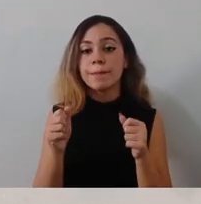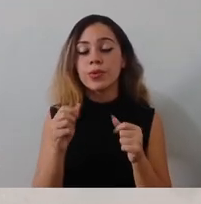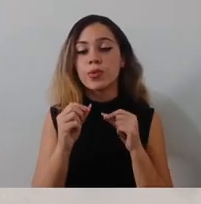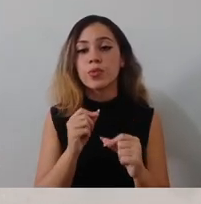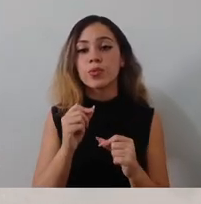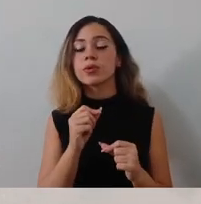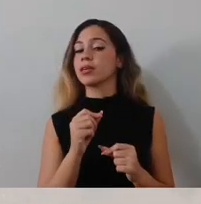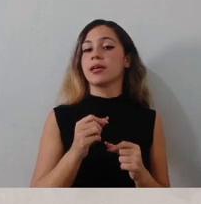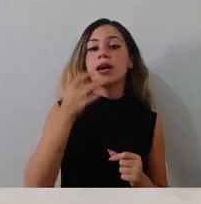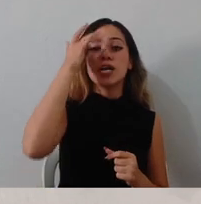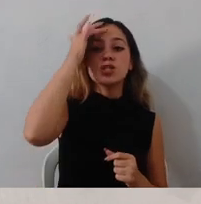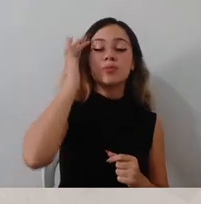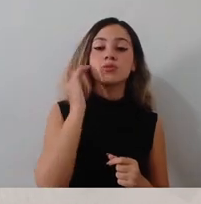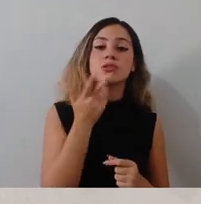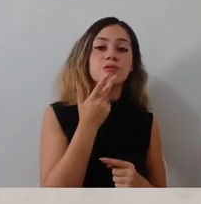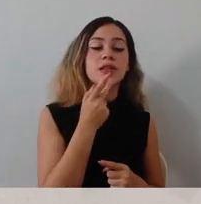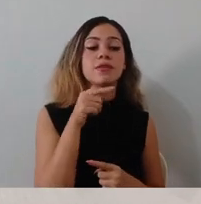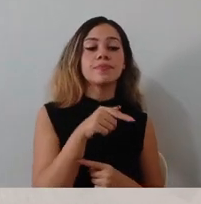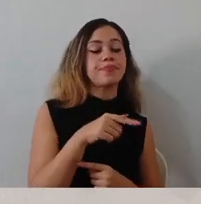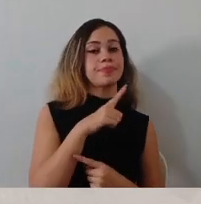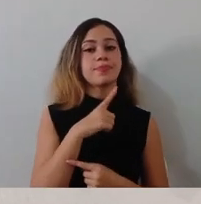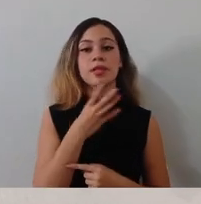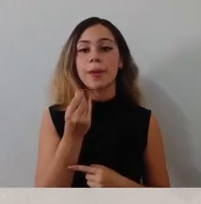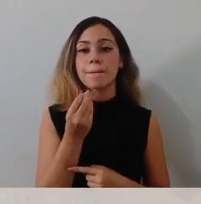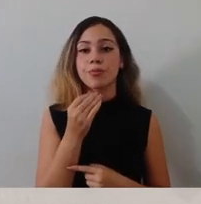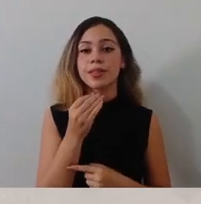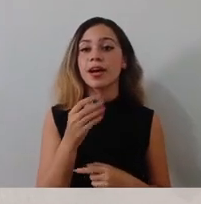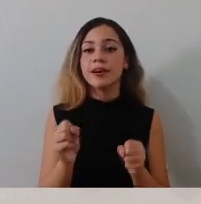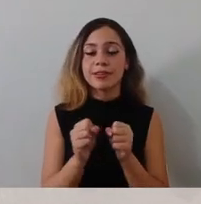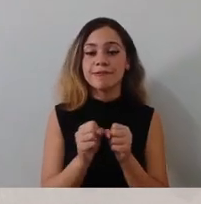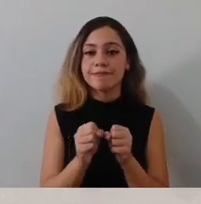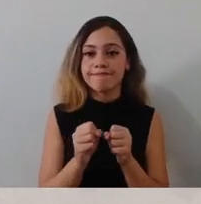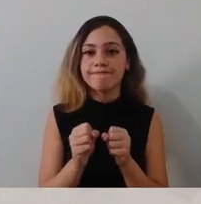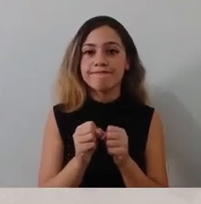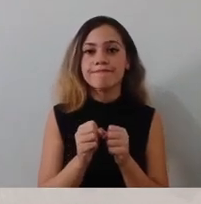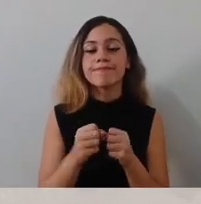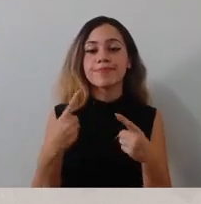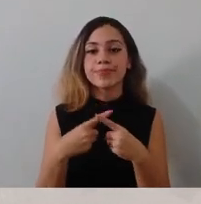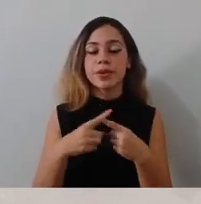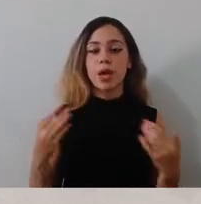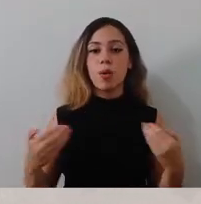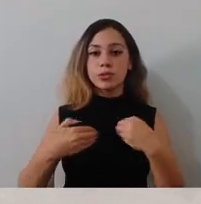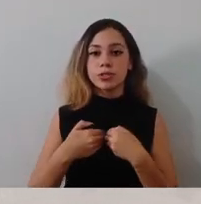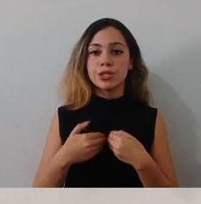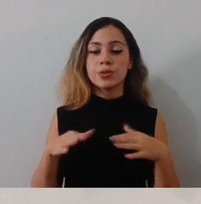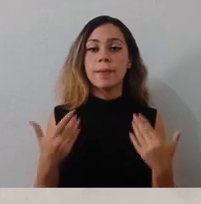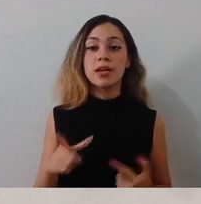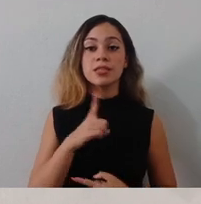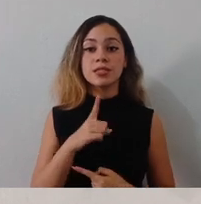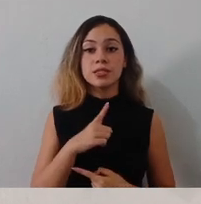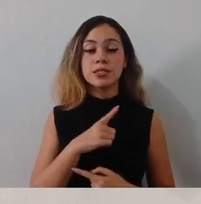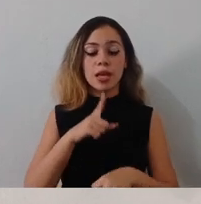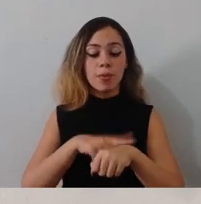percebi assim que eles conseguiam... As pessoas falavam assim, eles têm muitas estereotipias. Sim. Continuam as estereotipias.